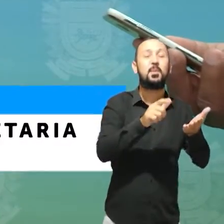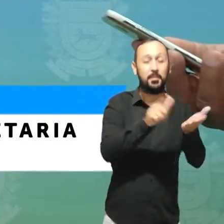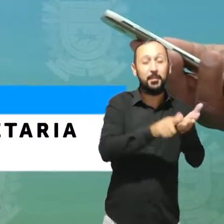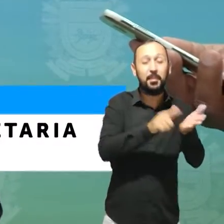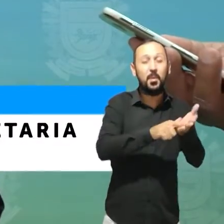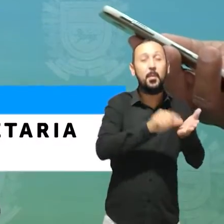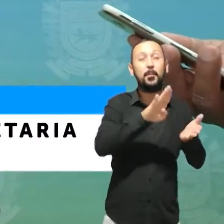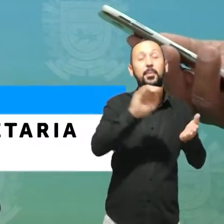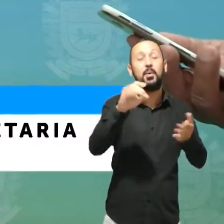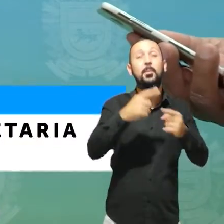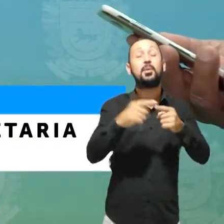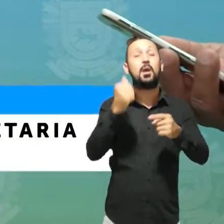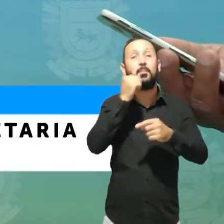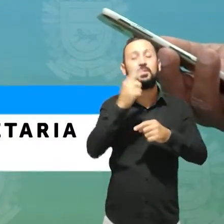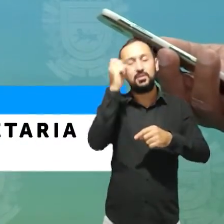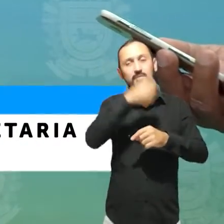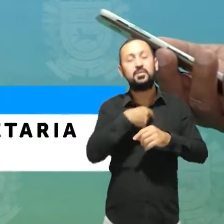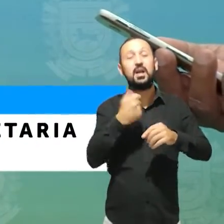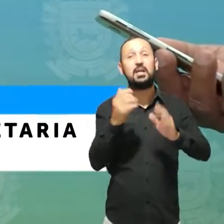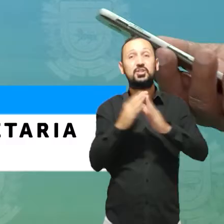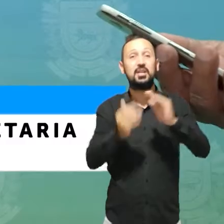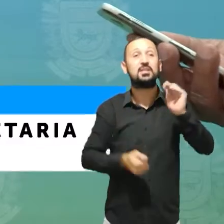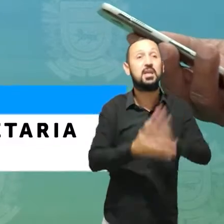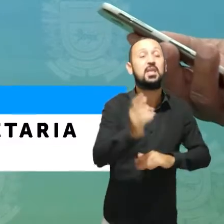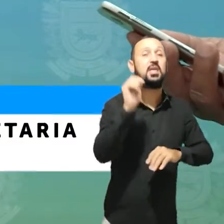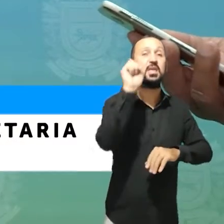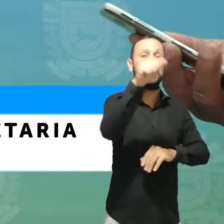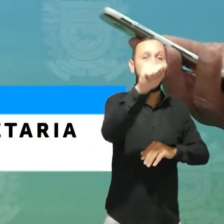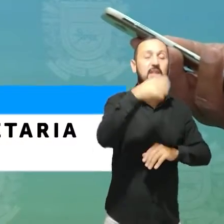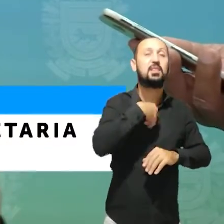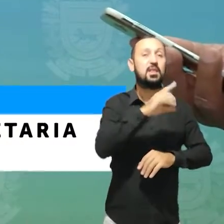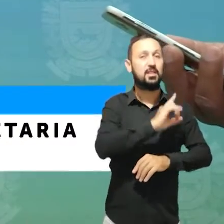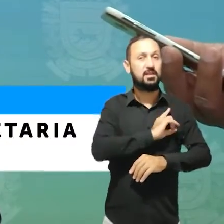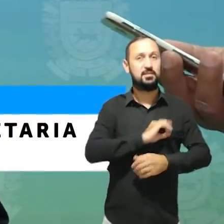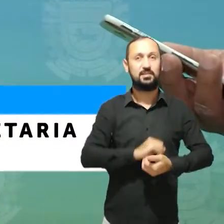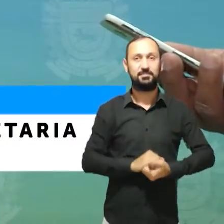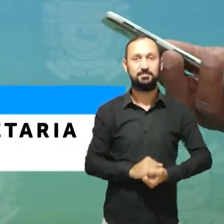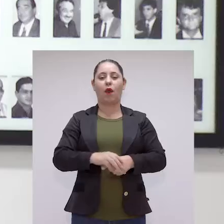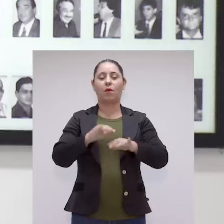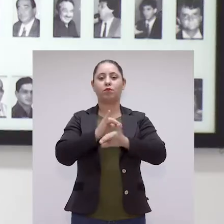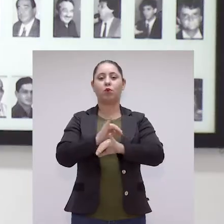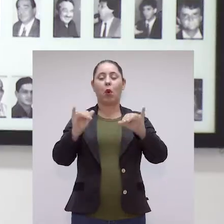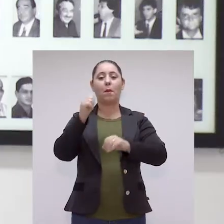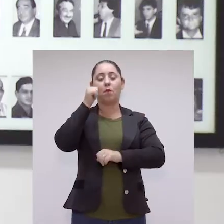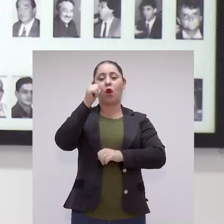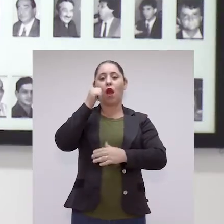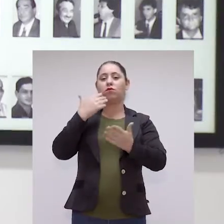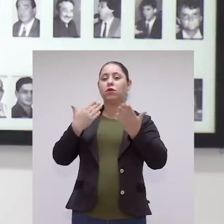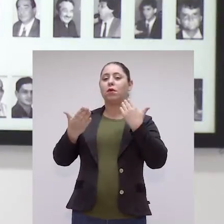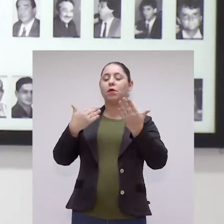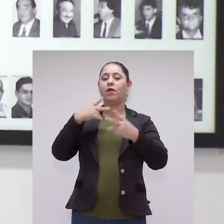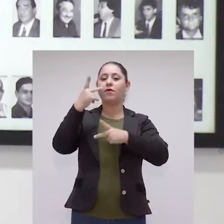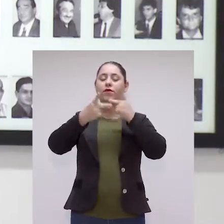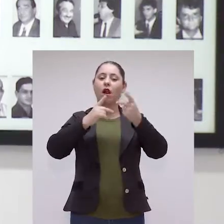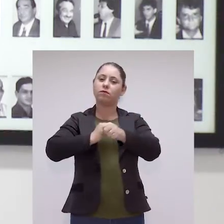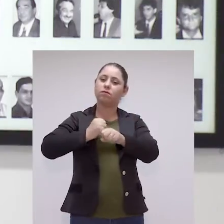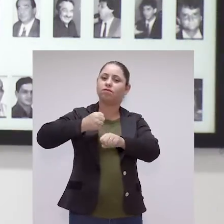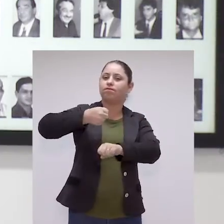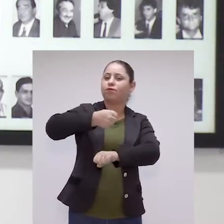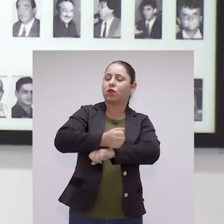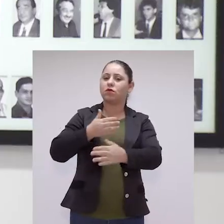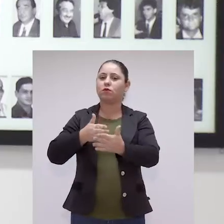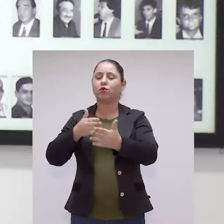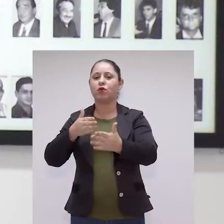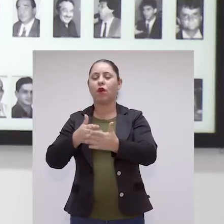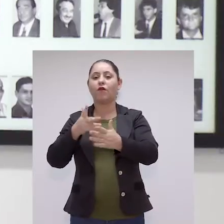violência diminuiu, mas sim porque as mulheres estão com mais dificuldades de saírem de casa e irem até uma delegacia. O programa Mulheres em Debate fala sobre